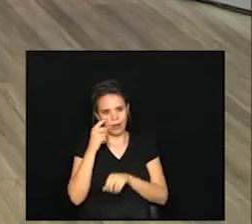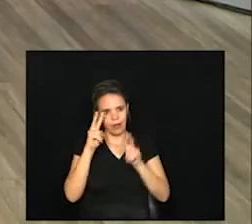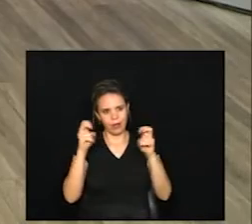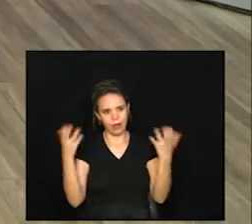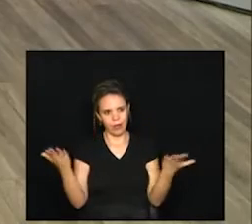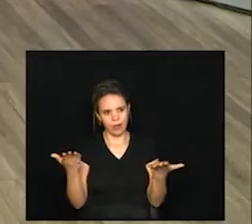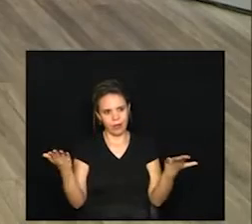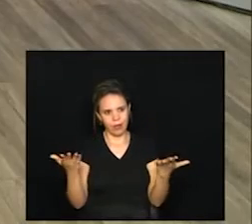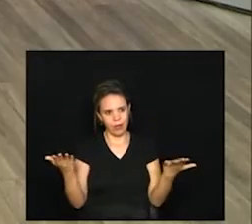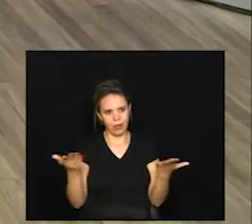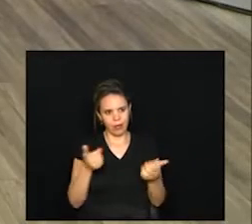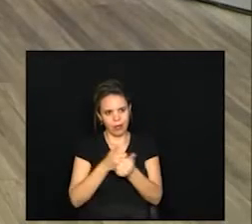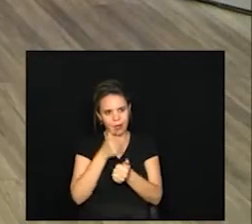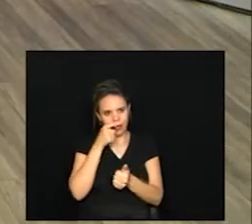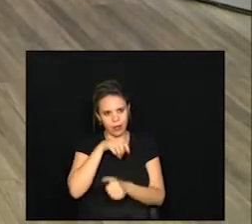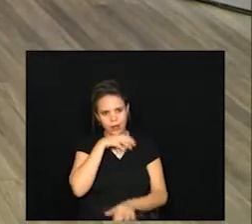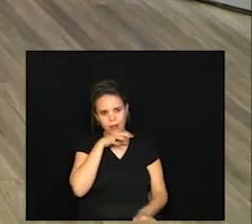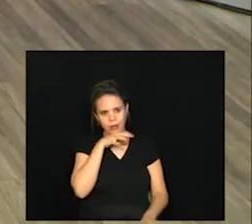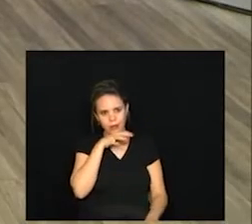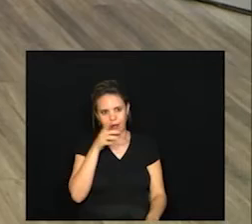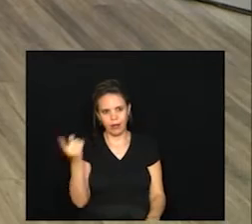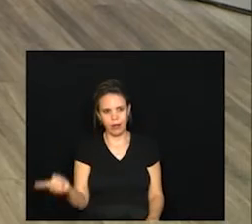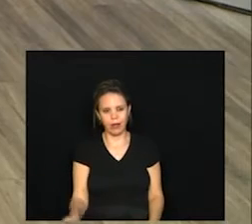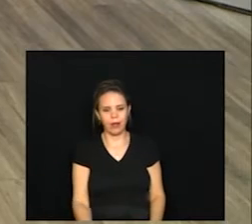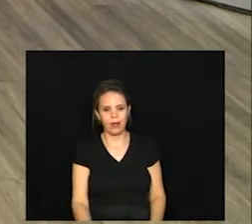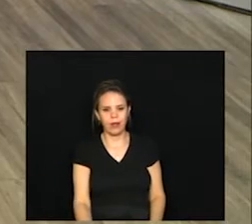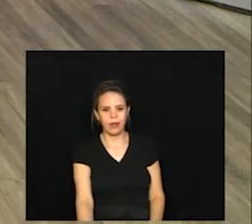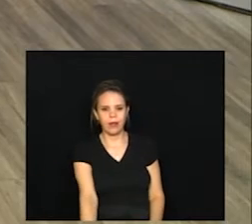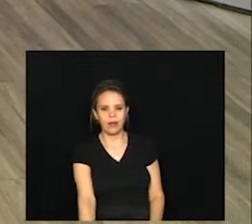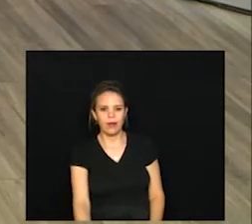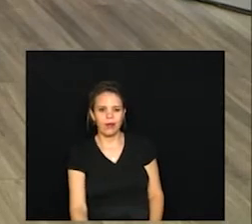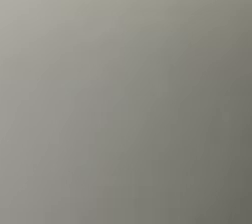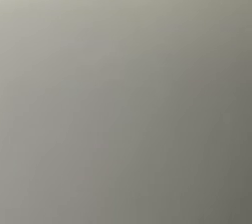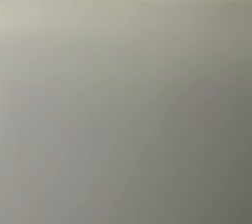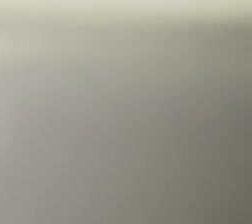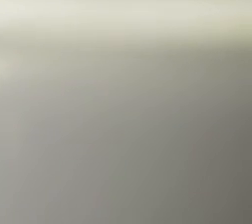este assunto, acompanhe a partir de agora.